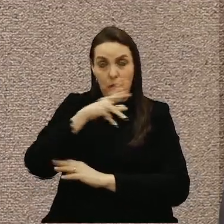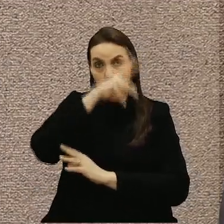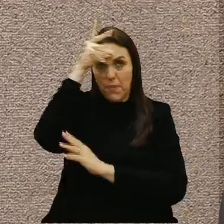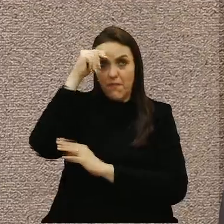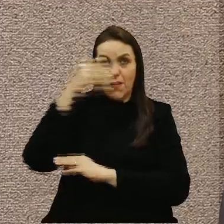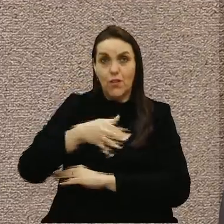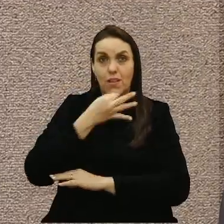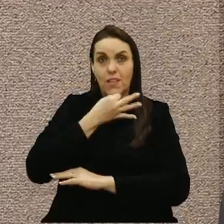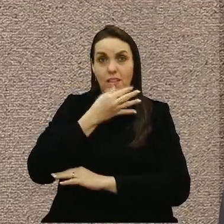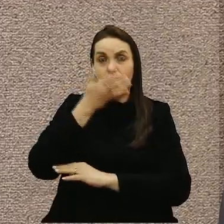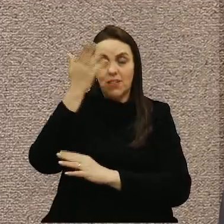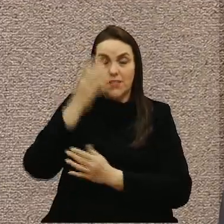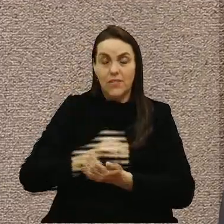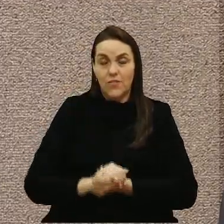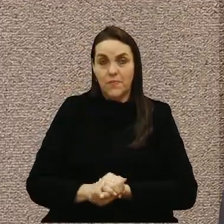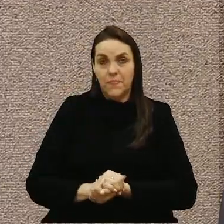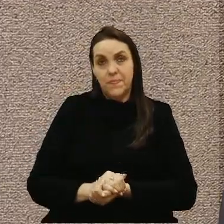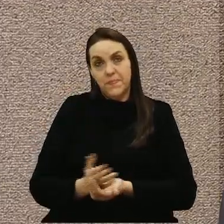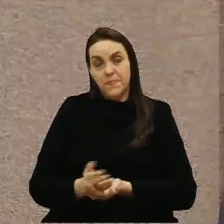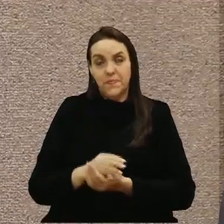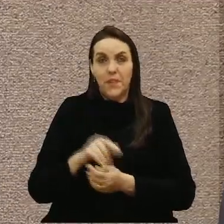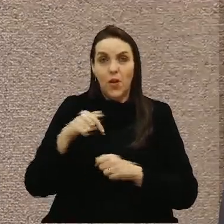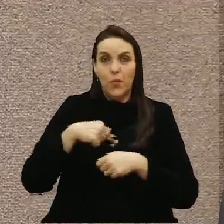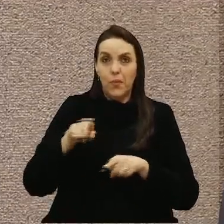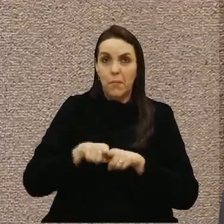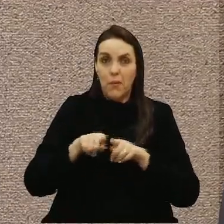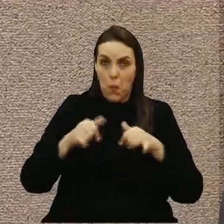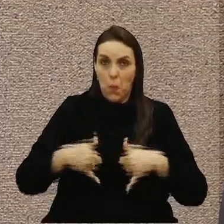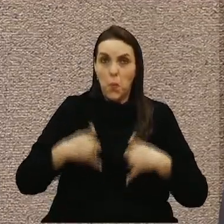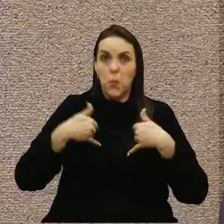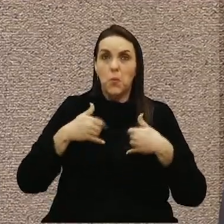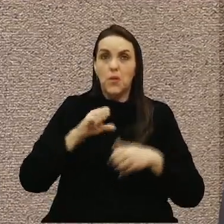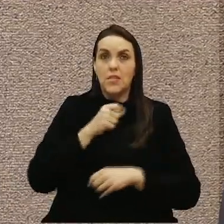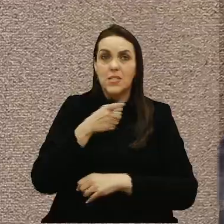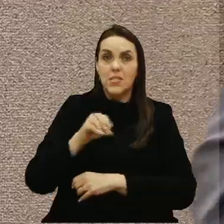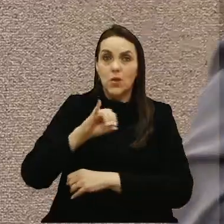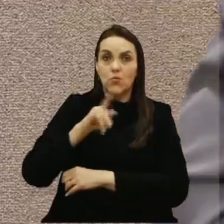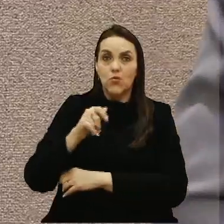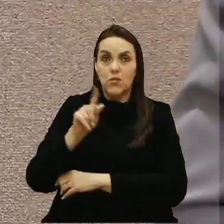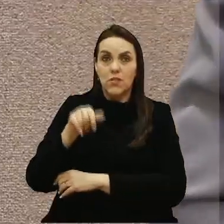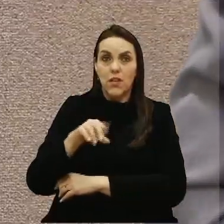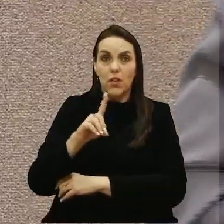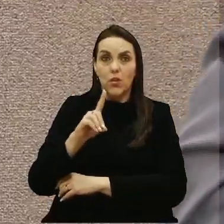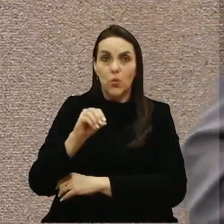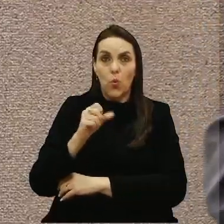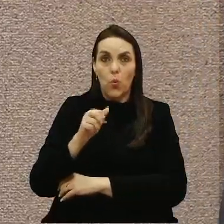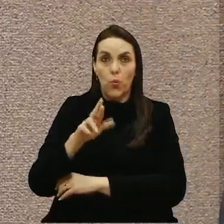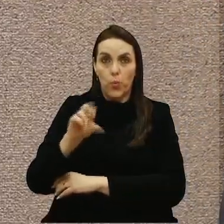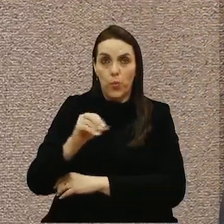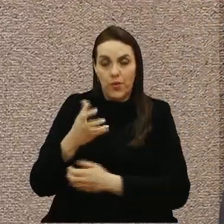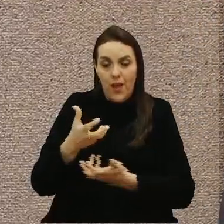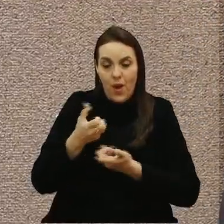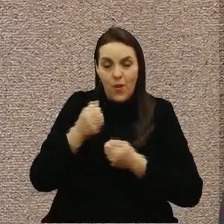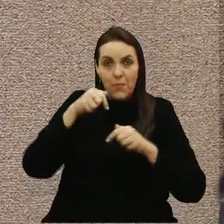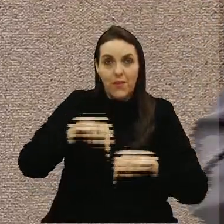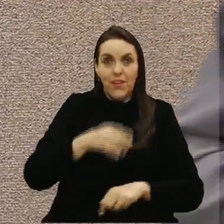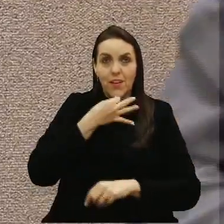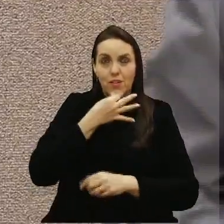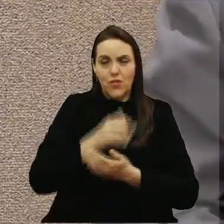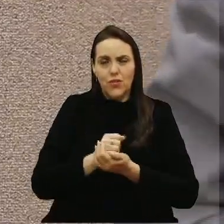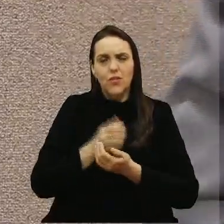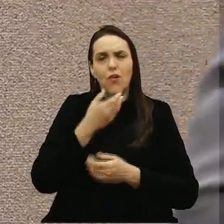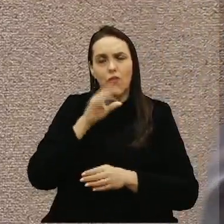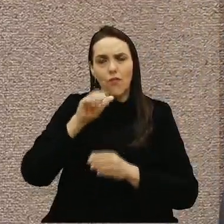nós também, eu vim de São José do Ouro, tenho muito orgulho de ter vindo de lá e ser acolhido por essa cidade. Então, senhor presidente, voto sim